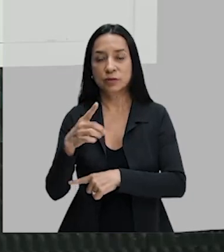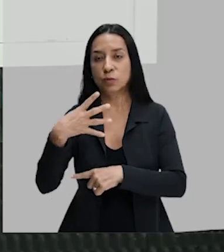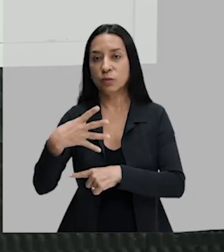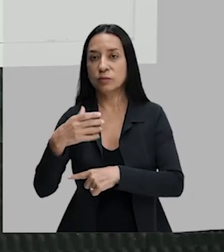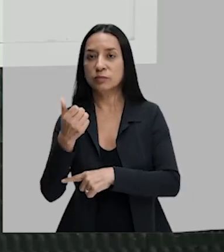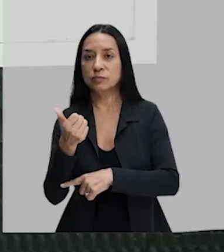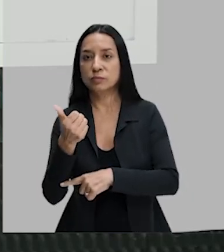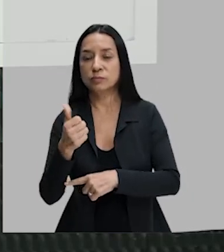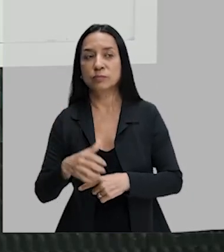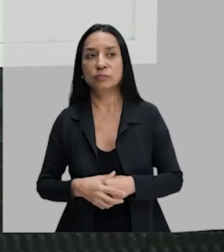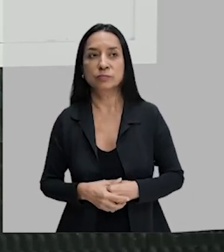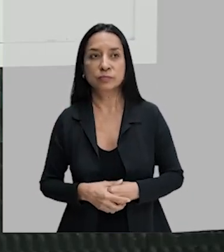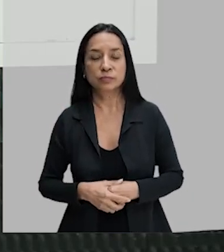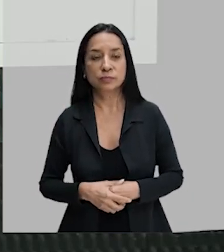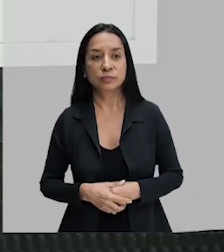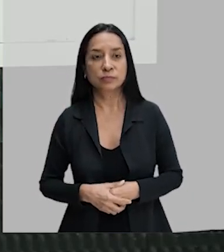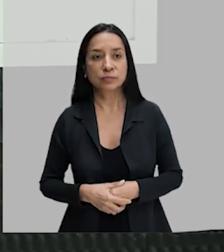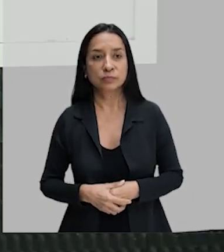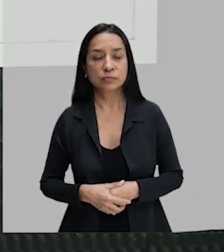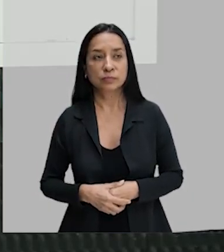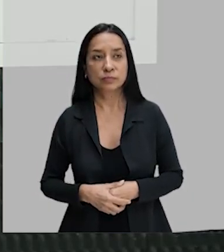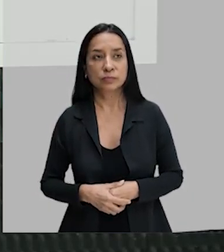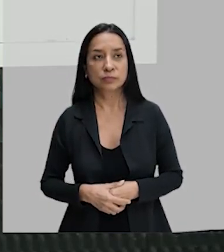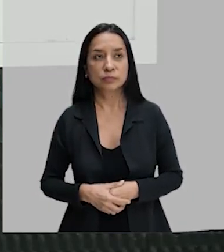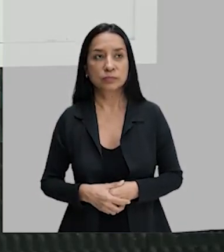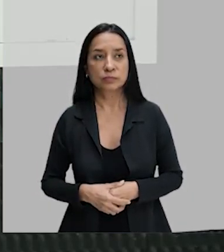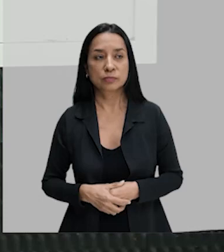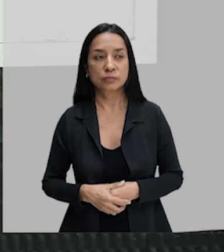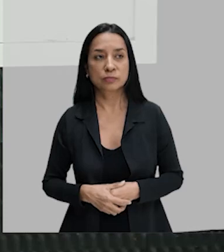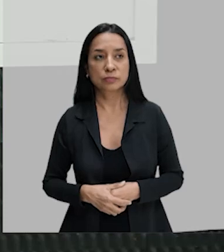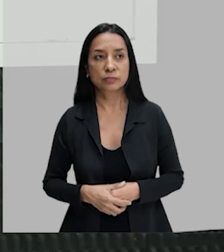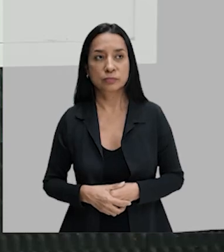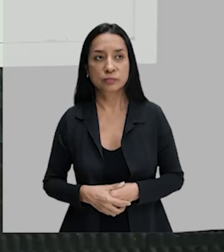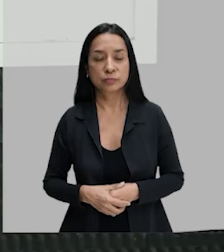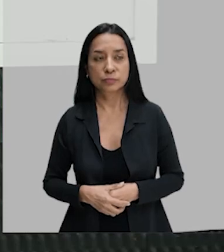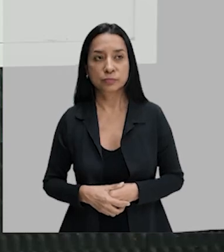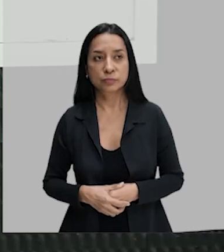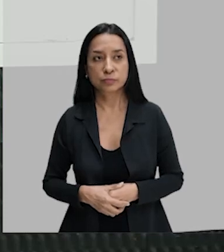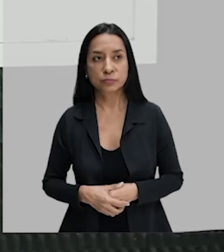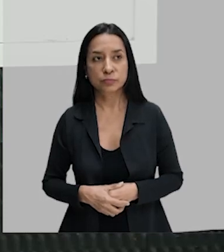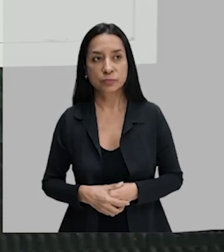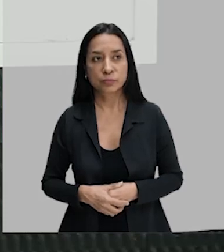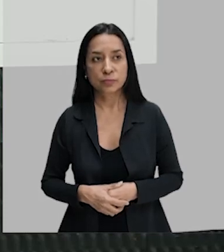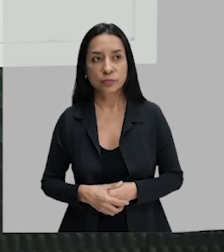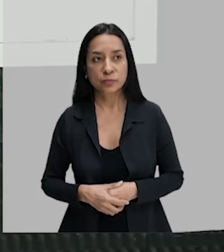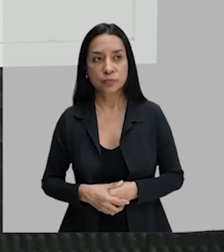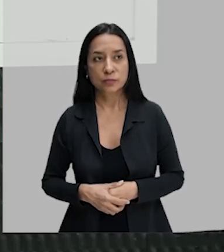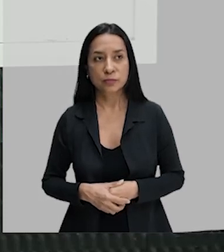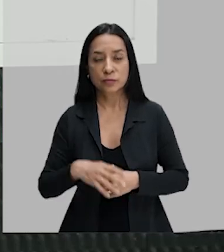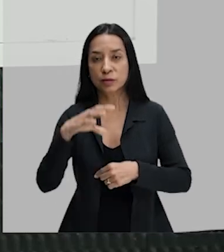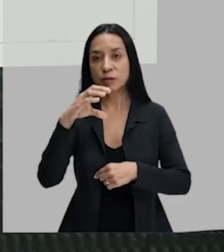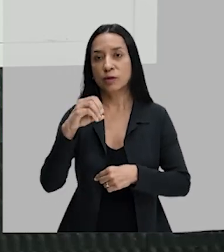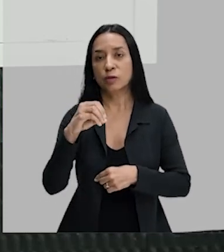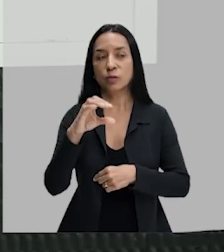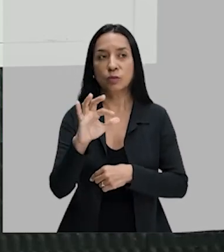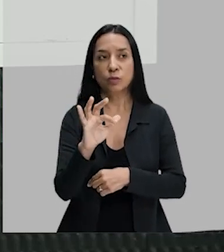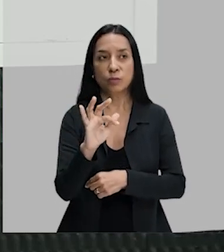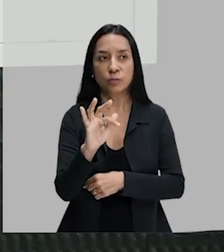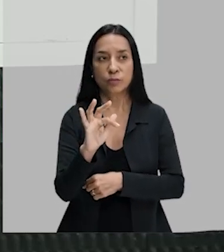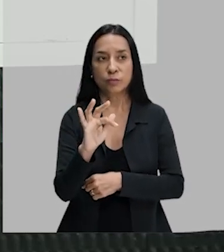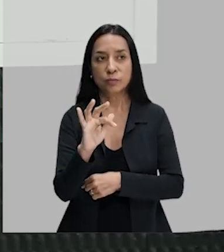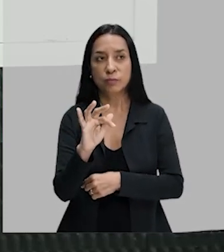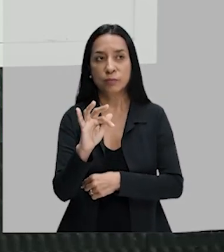Certo? Então, bora lá. Então, o cofator do elemento